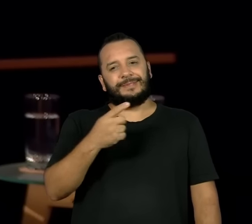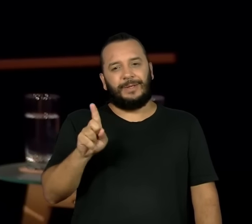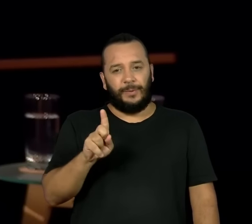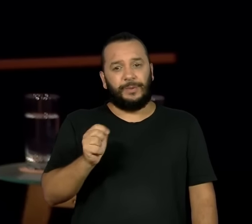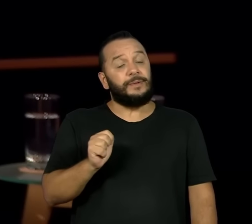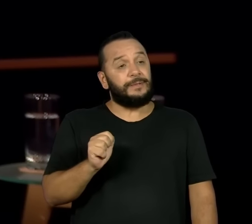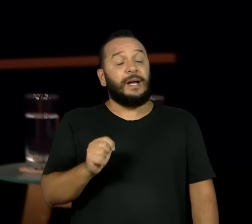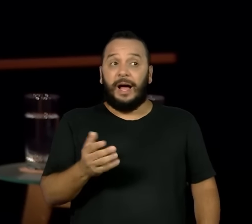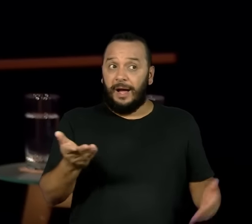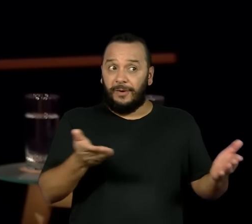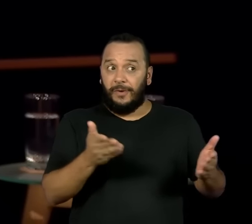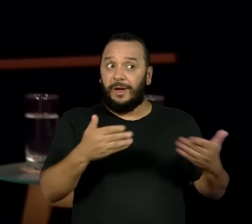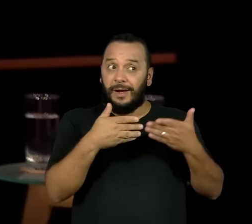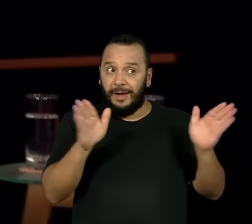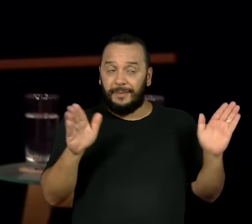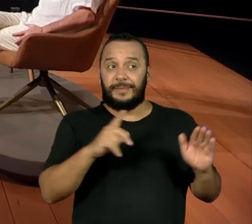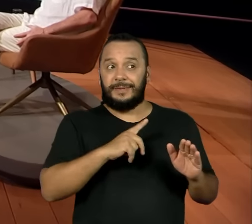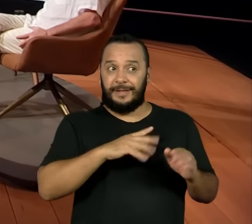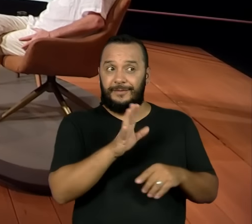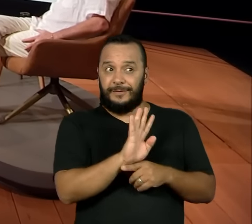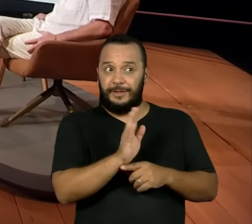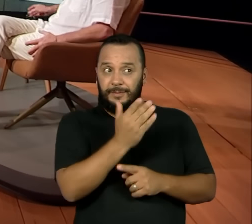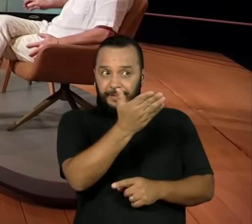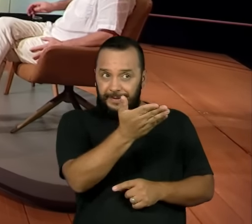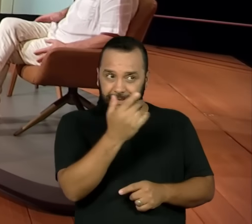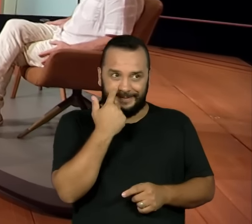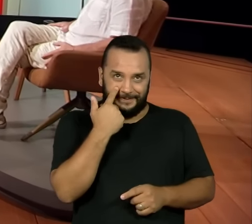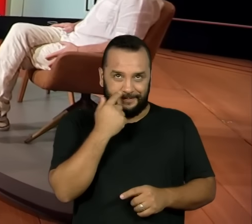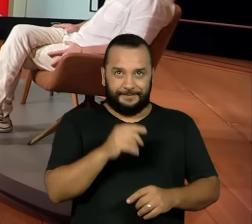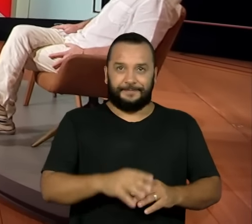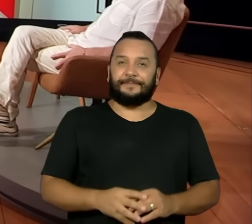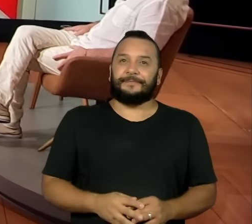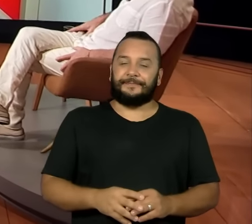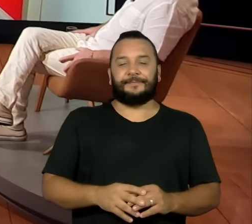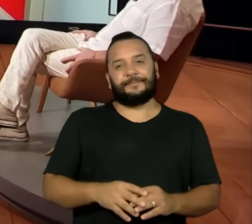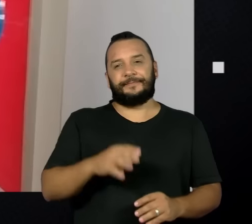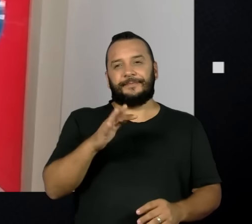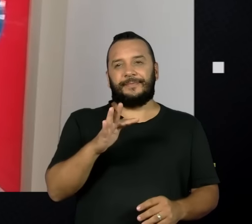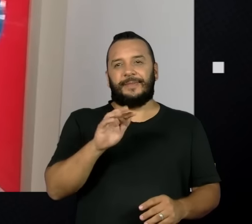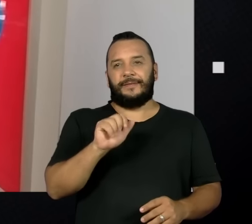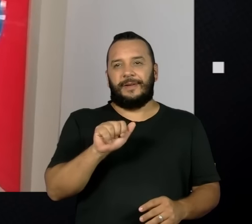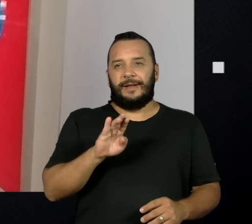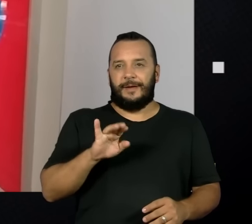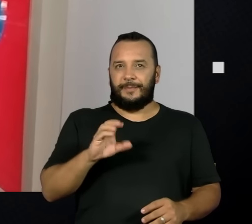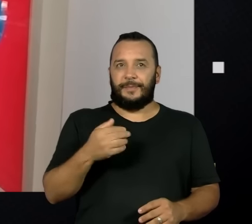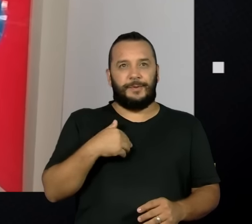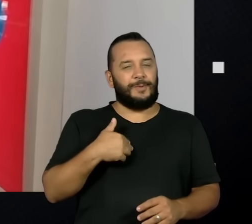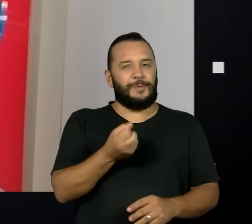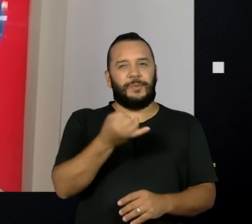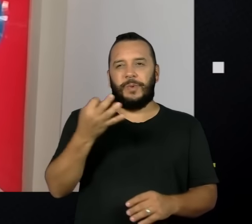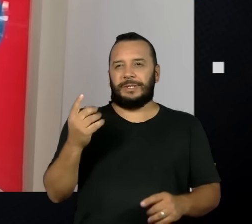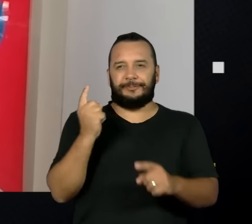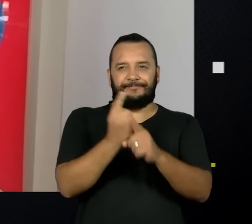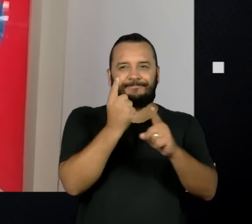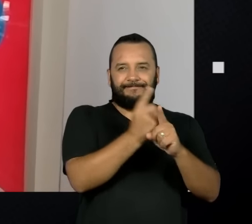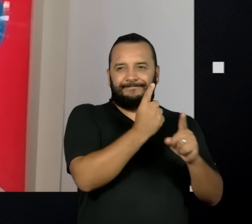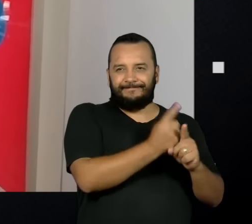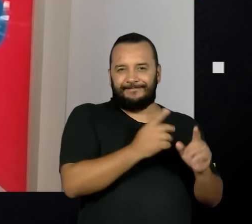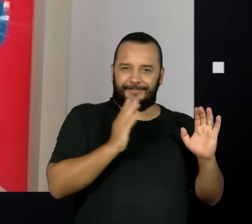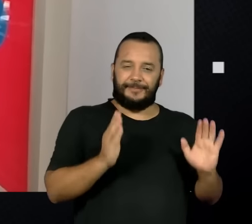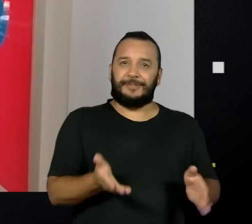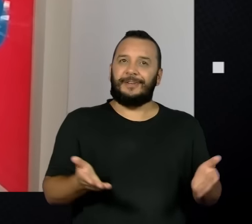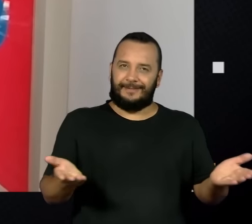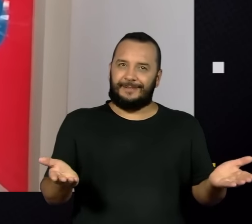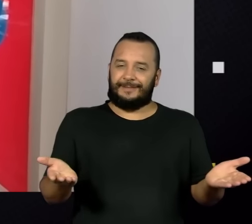com mais um depoimento Fábio Fábio querido quantos encontros não é claro